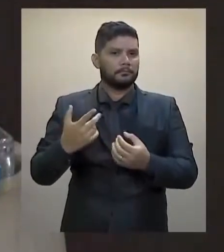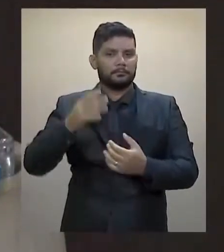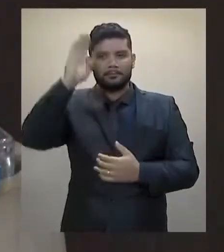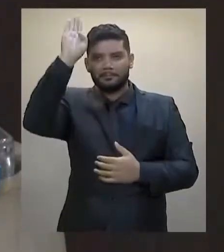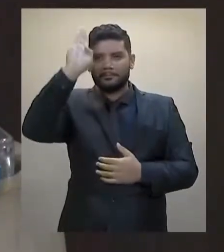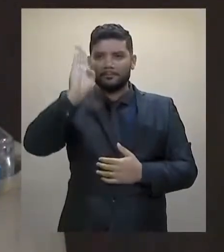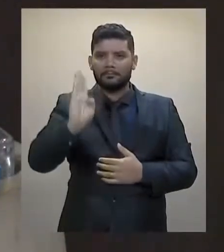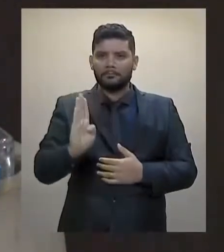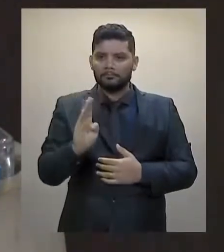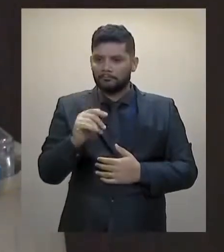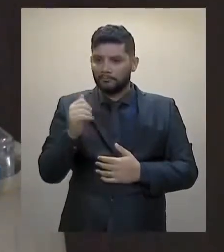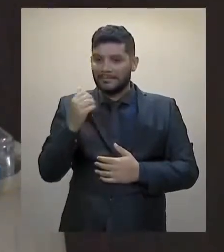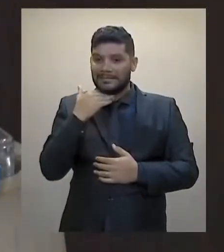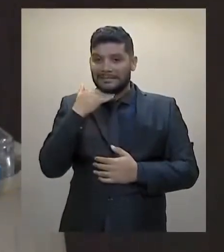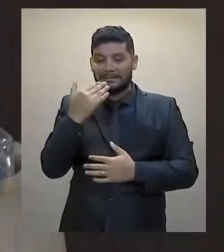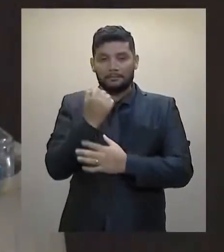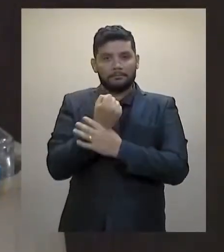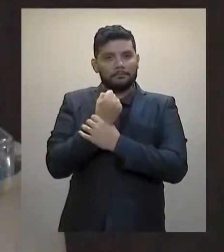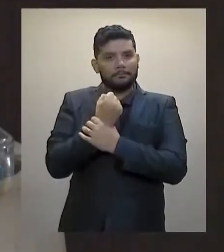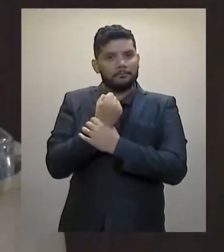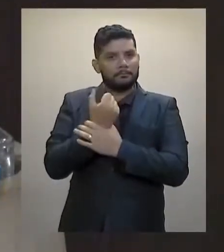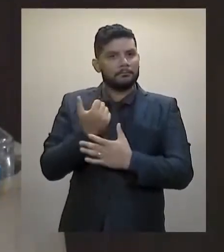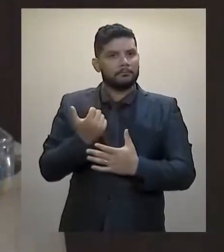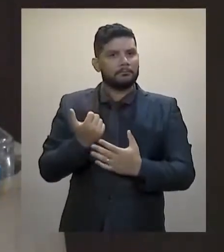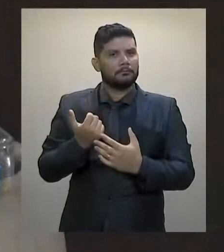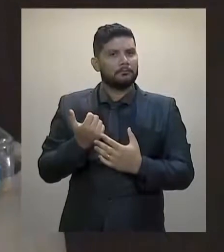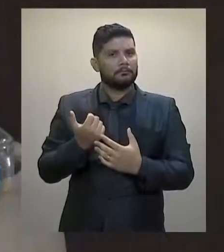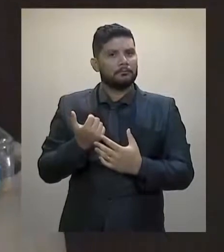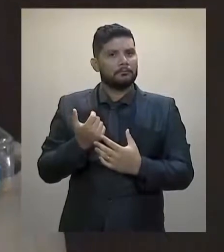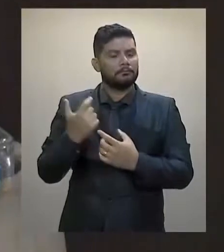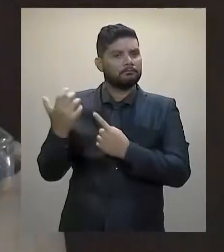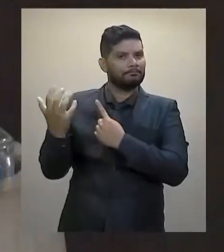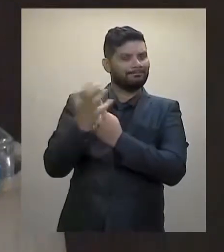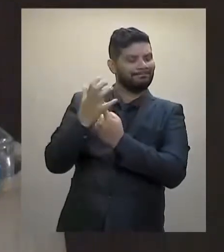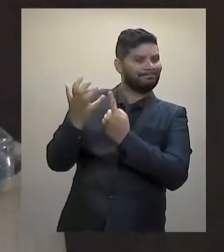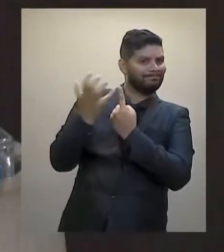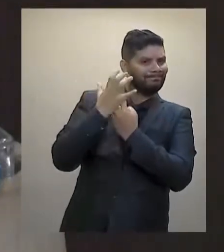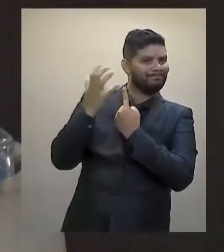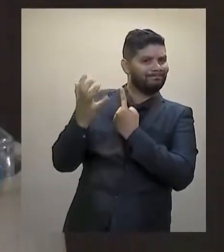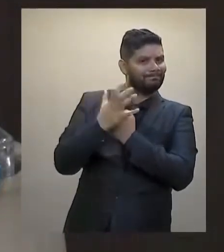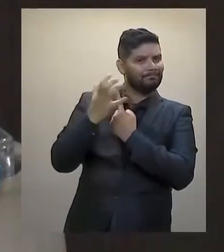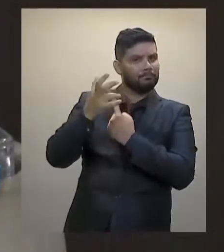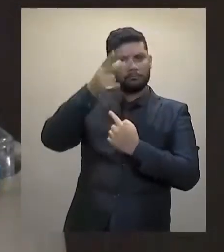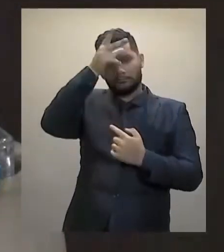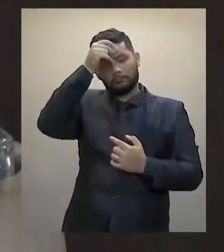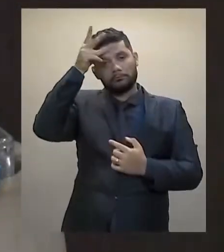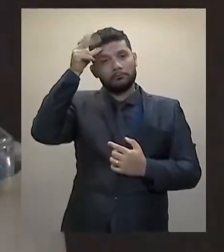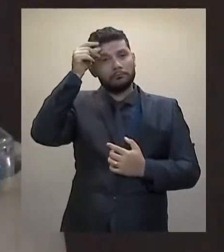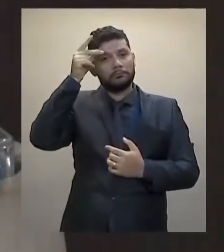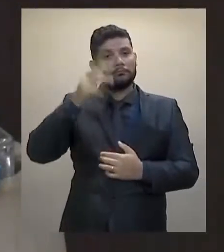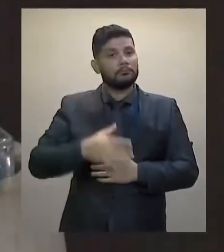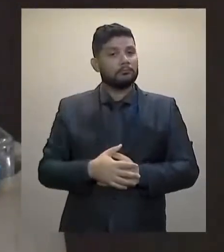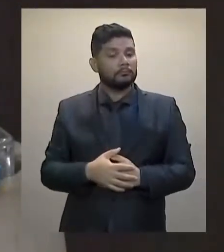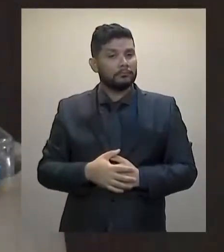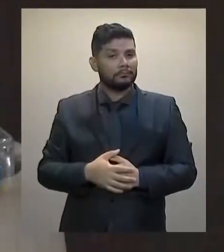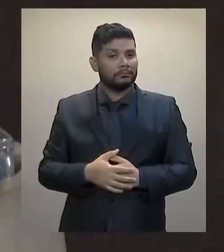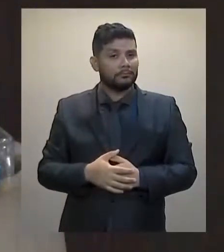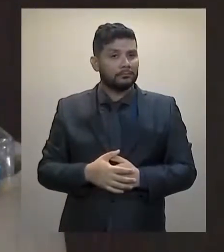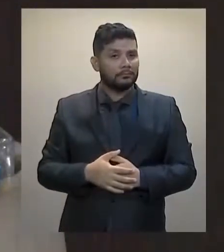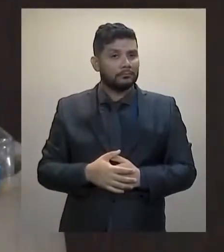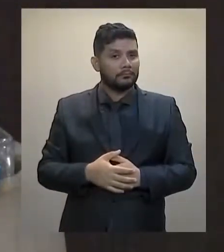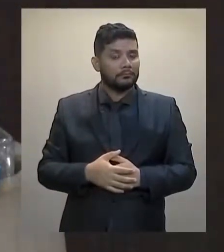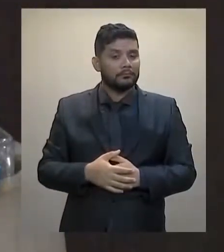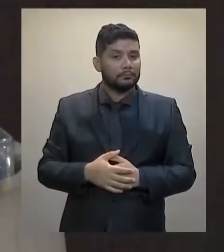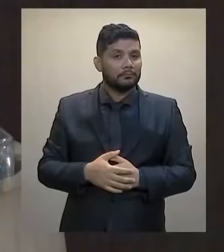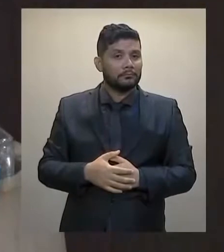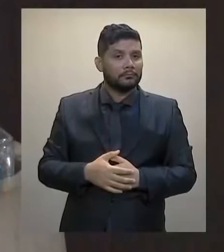tenha estabilidade e que ela sofra pressões cotidianas do prefeito ou da prefeita de então.